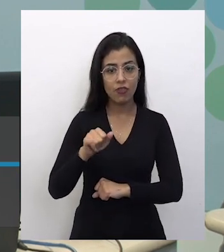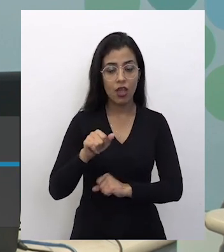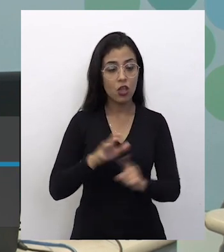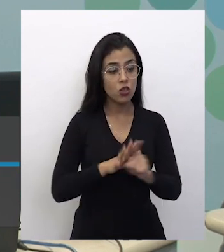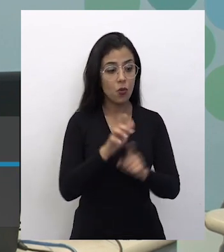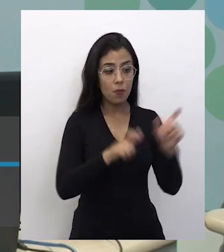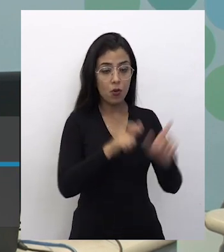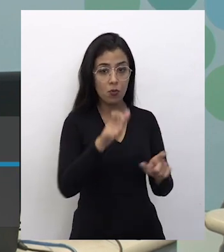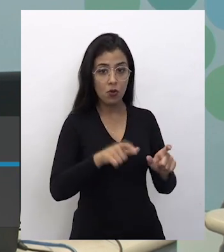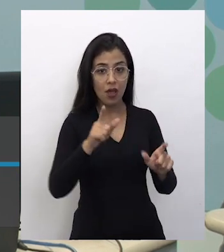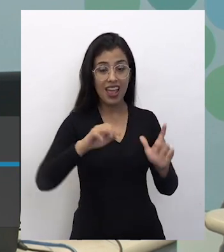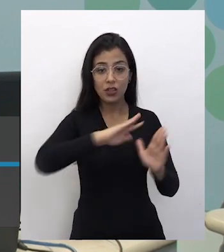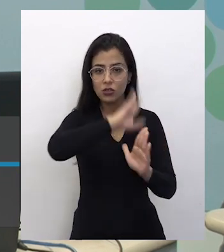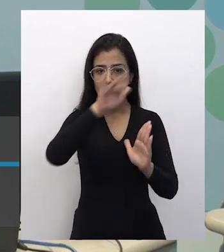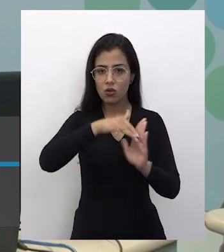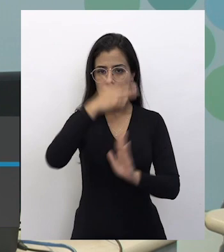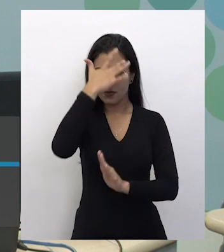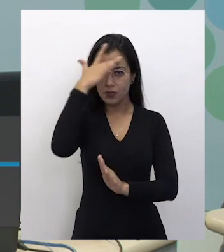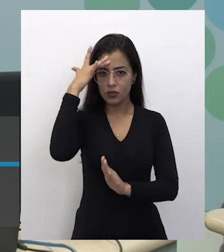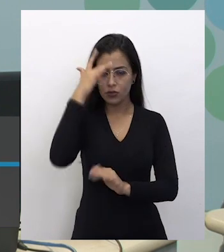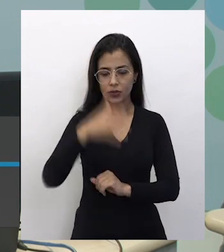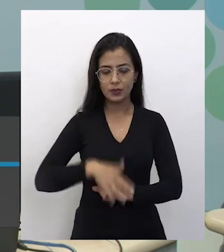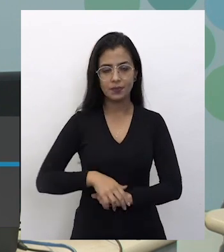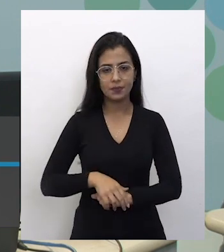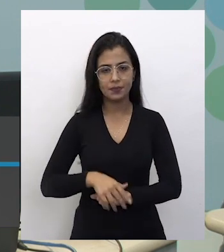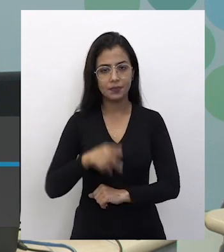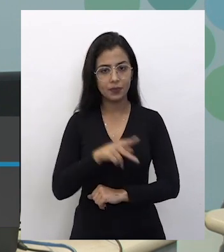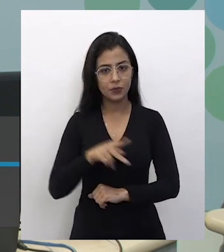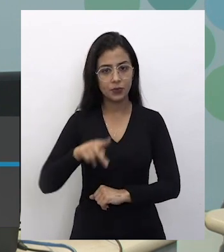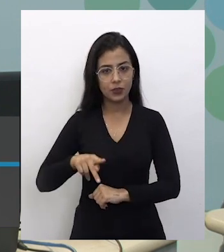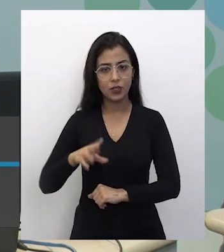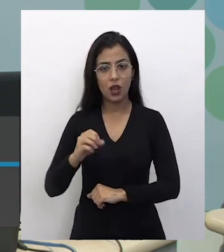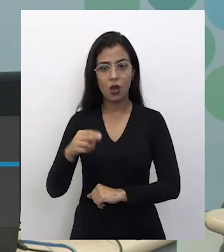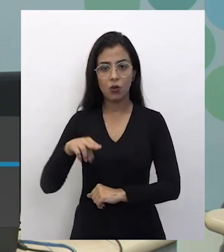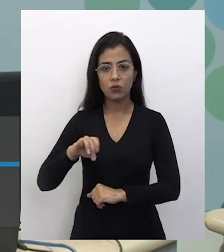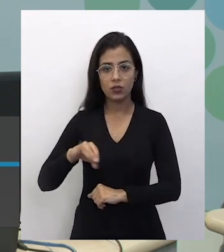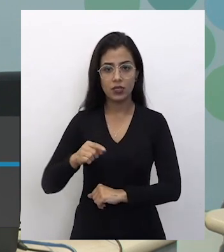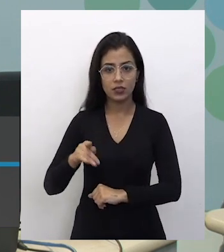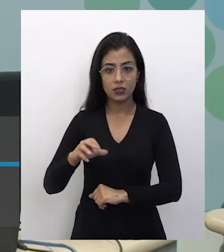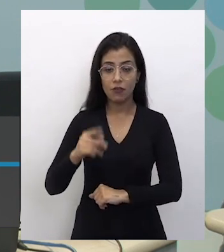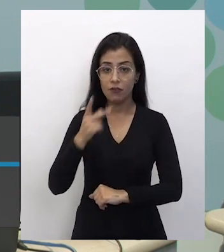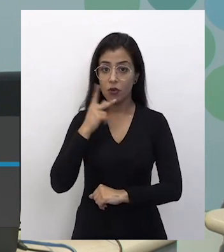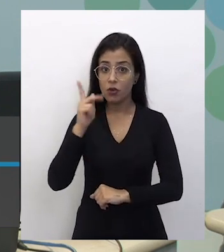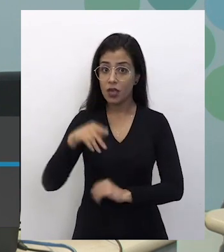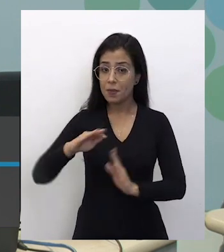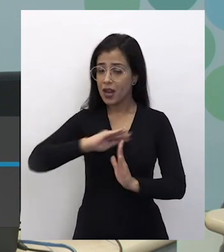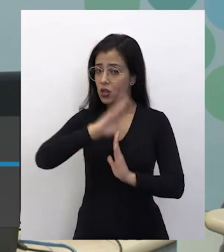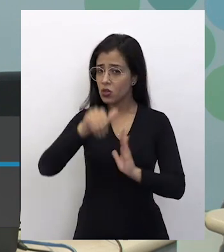momento, né? A Pro Conceição dizendo que é para todos devido à pandemia. A